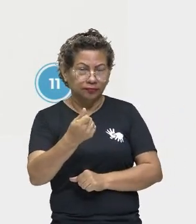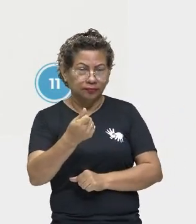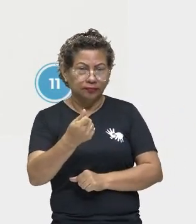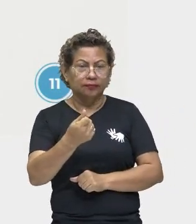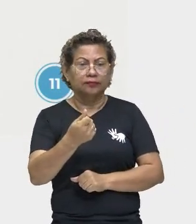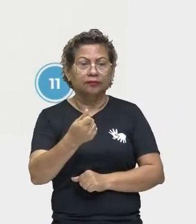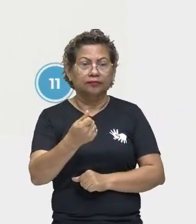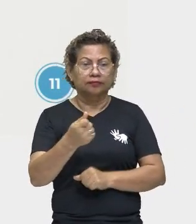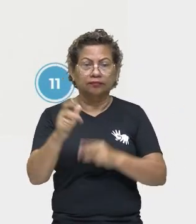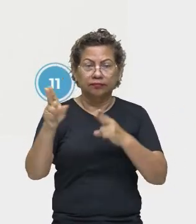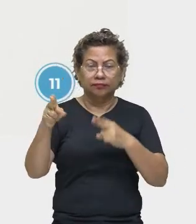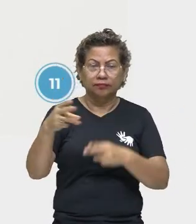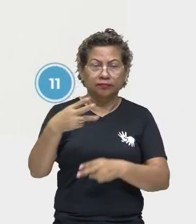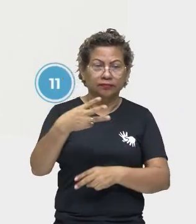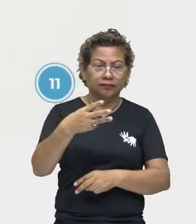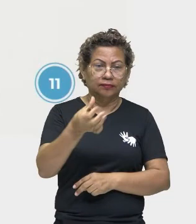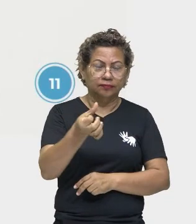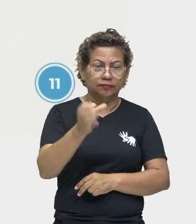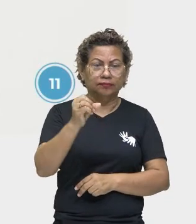O 20 está multiplicando,